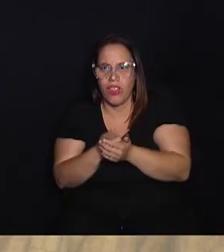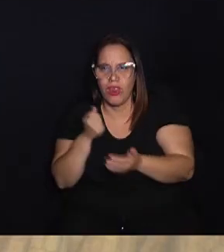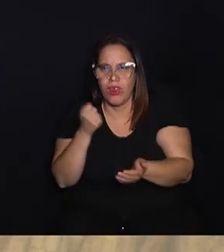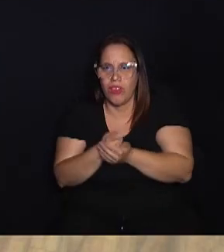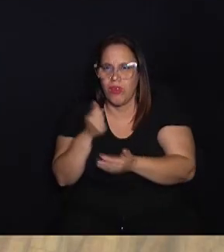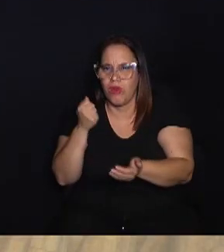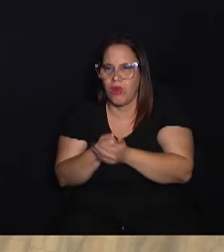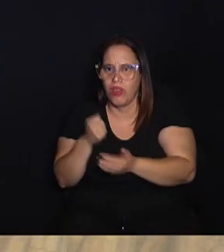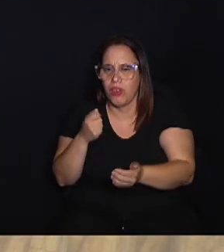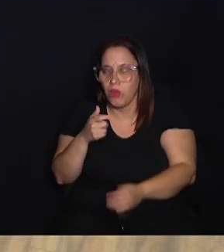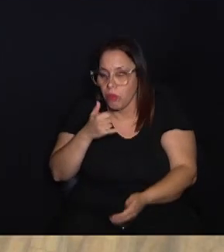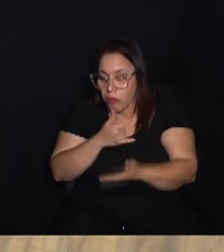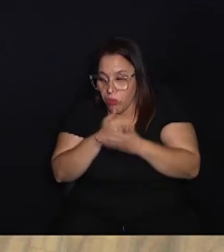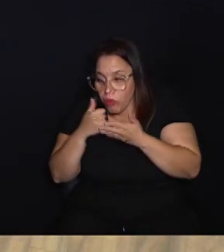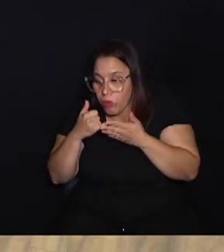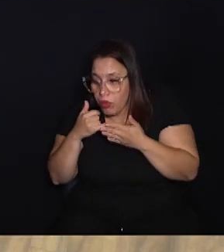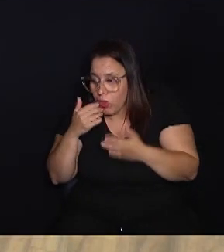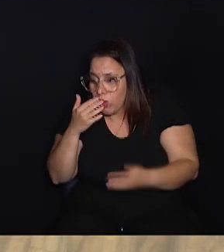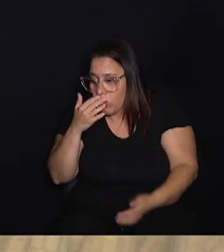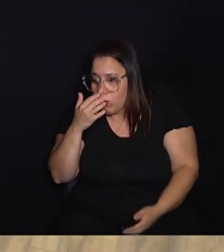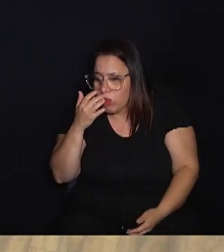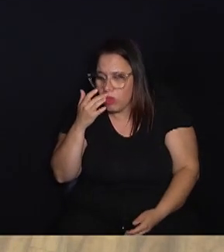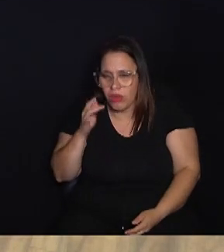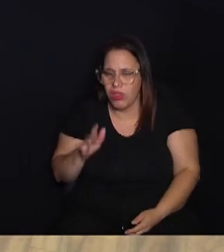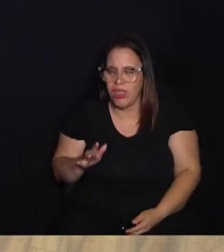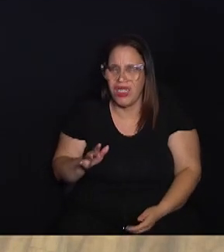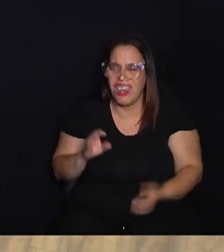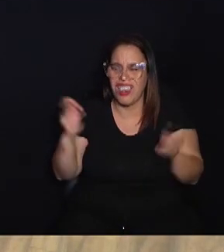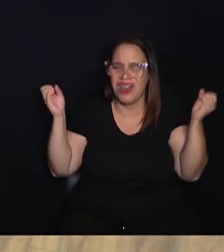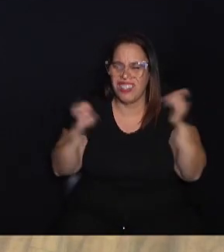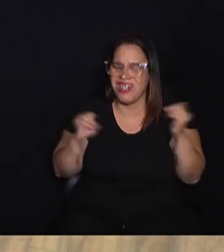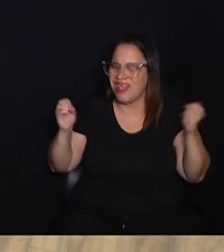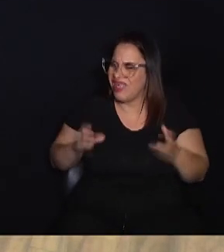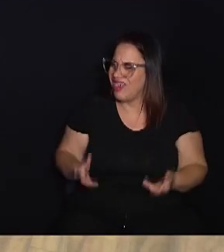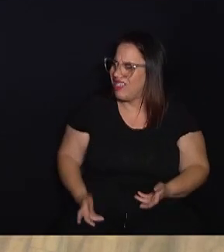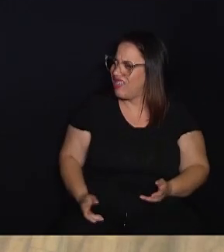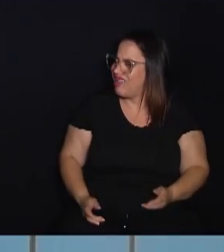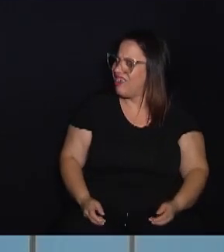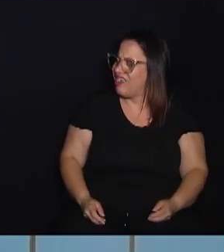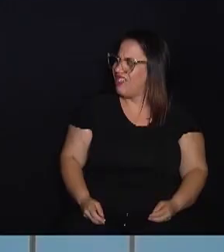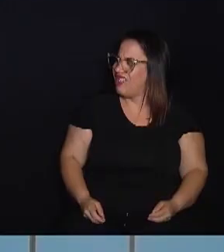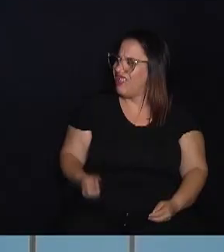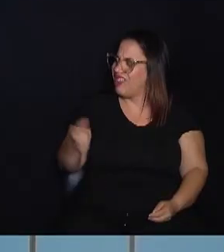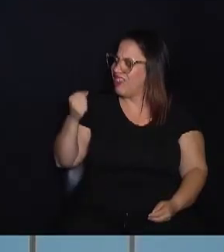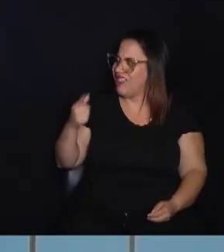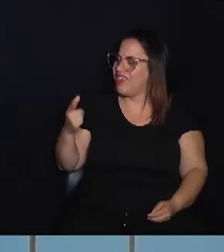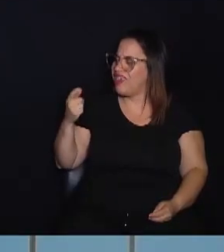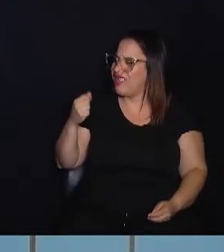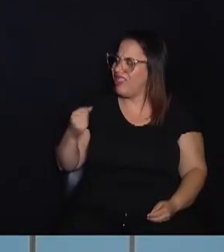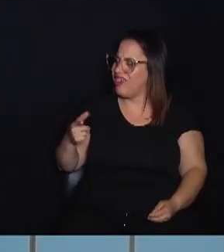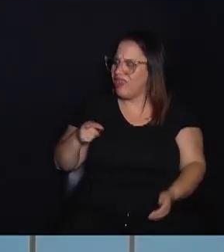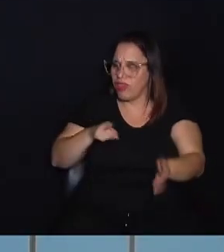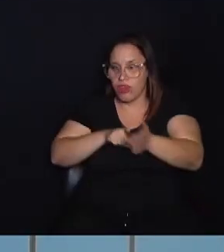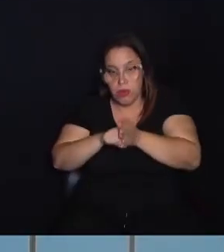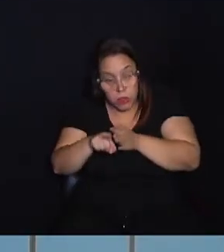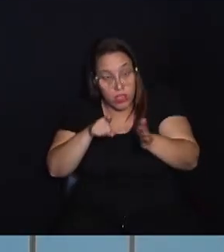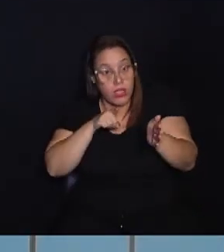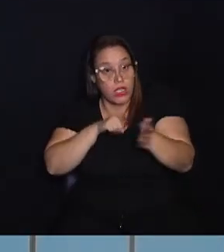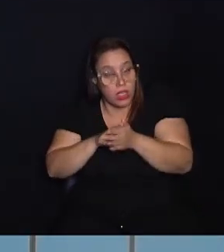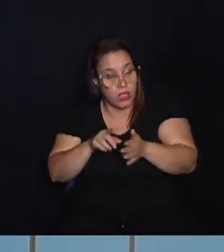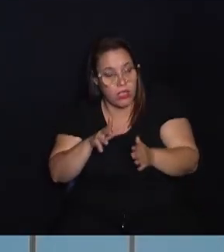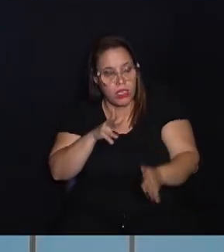pagando, cheirando, não estou sentindo nada? Esse é o efeito. E claro, tudo isso é pesquisa, demora, sim,